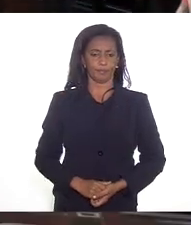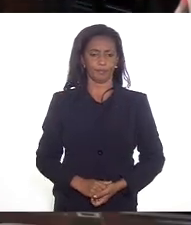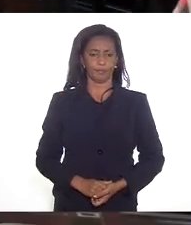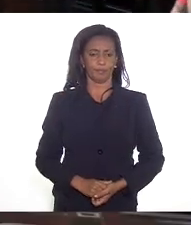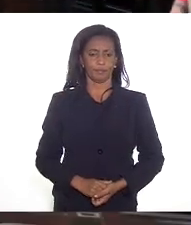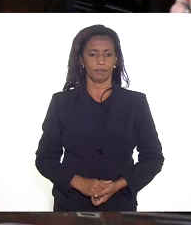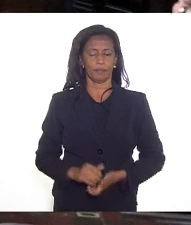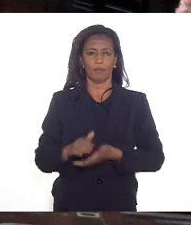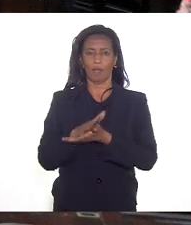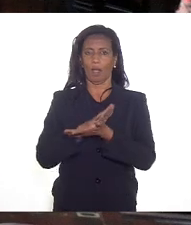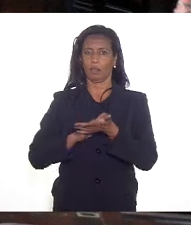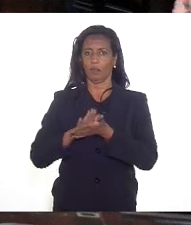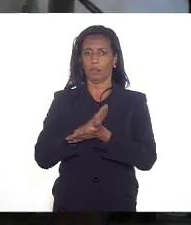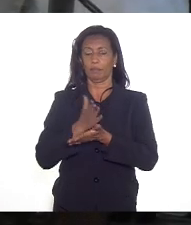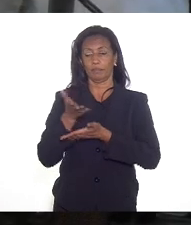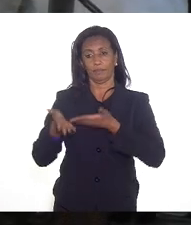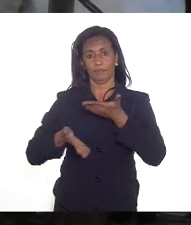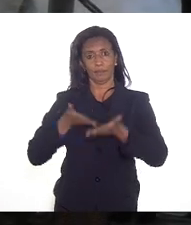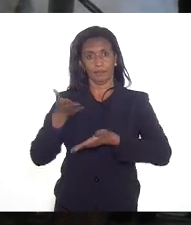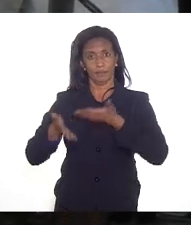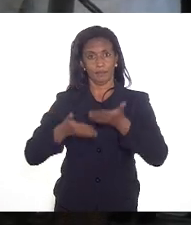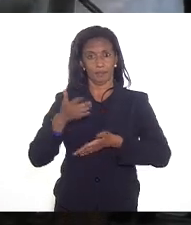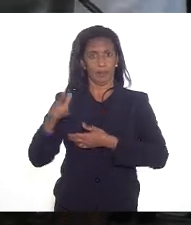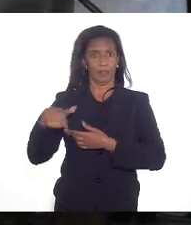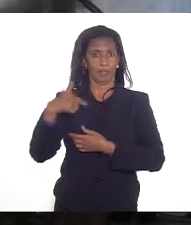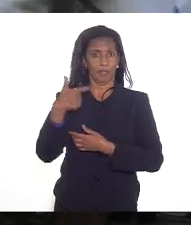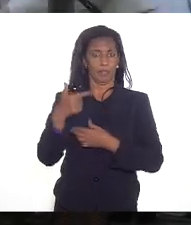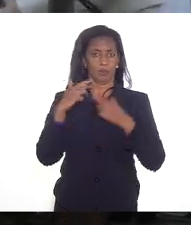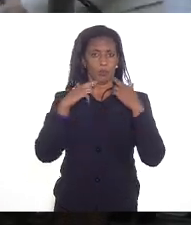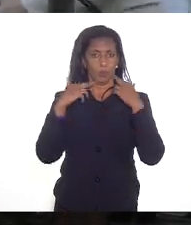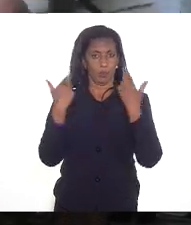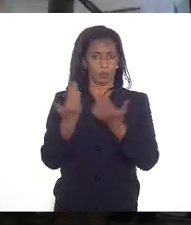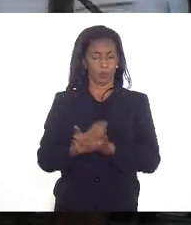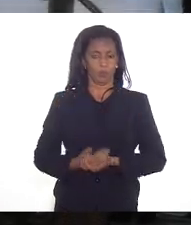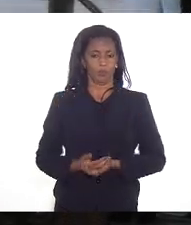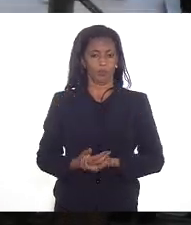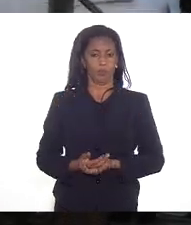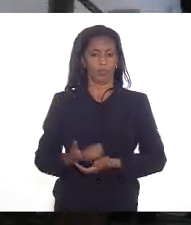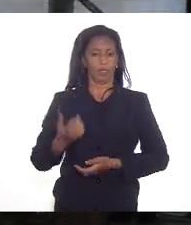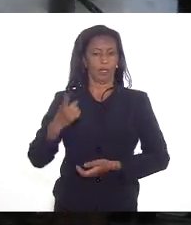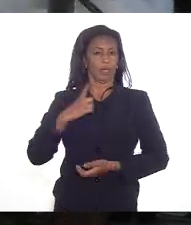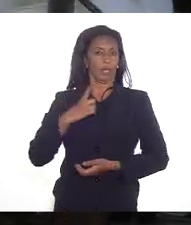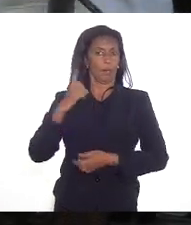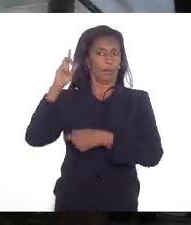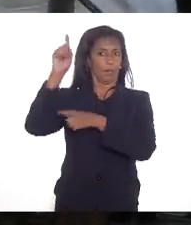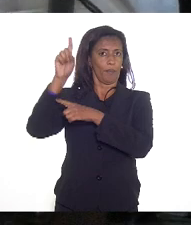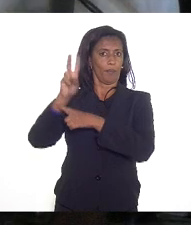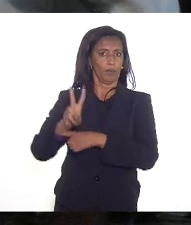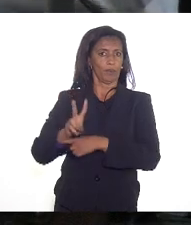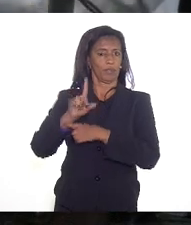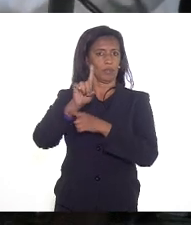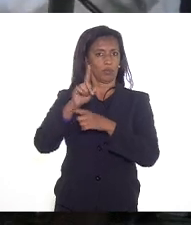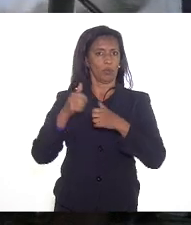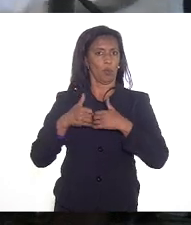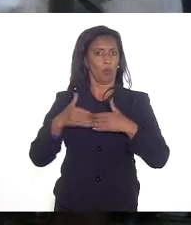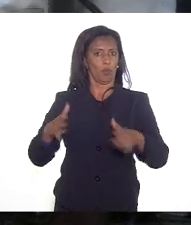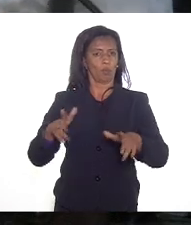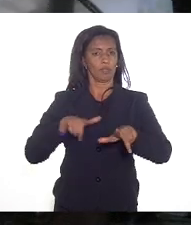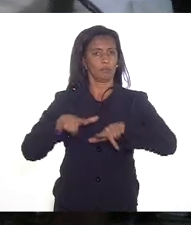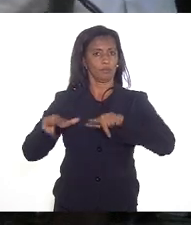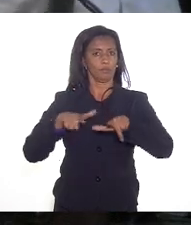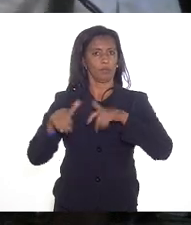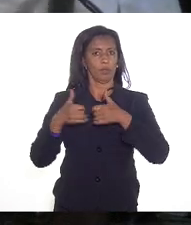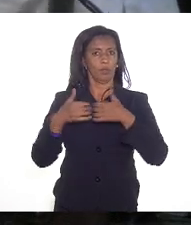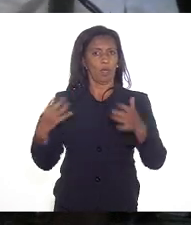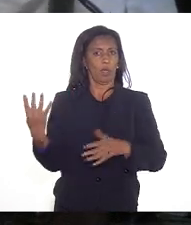nada mais a tratar da percepção Cloud na área do dia mesmo está encerrado havendo número legal sob a proteção de Deus ele se ambos os nossos trabalhos